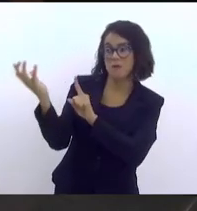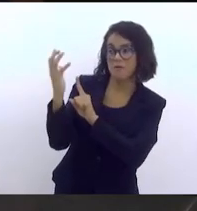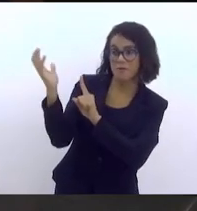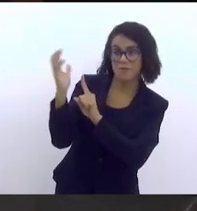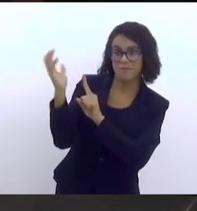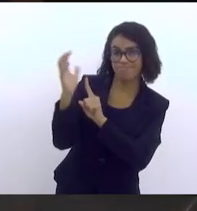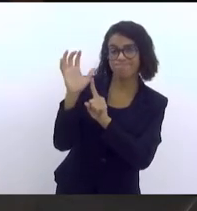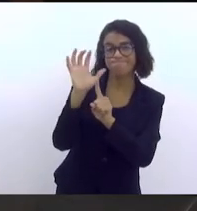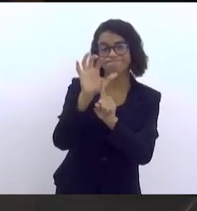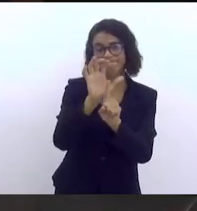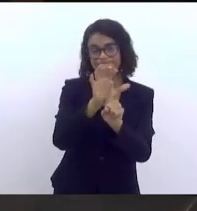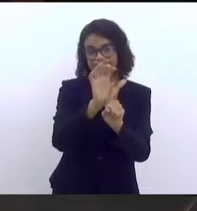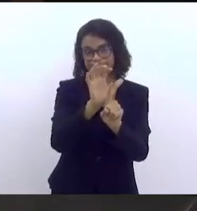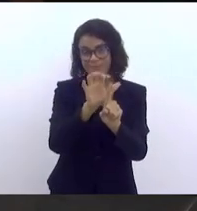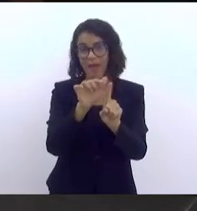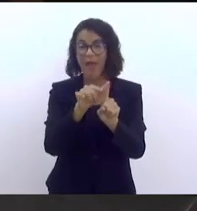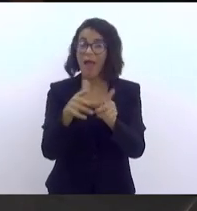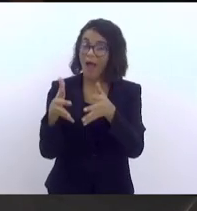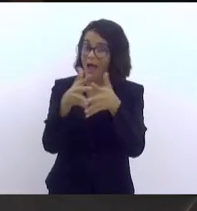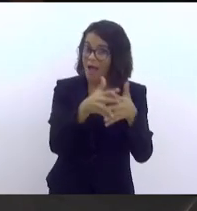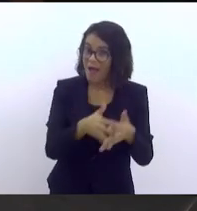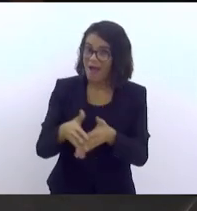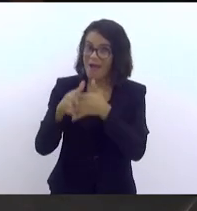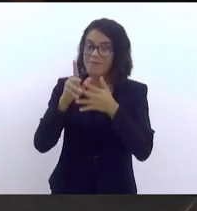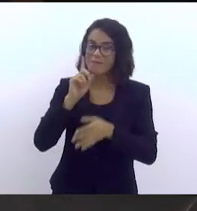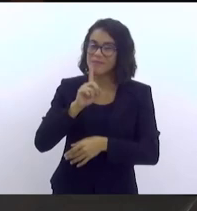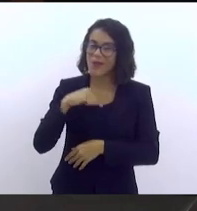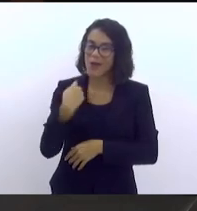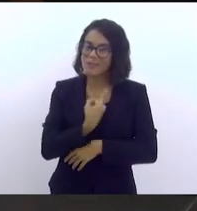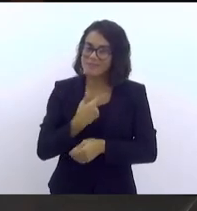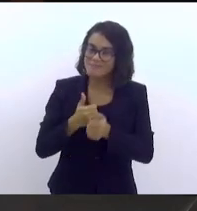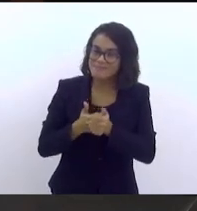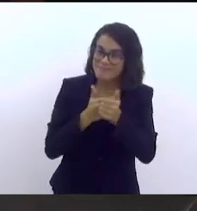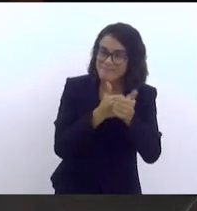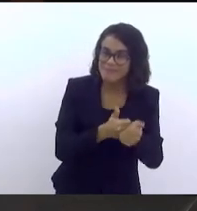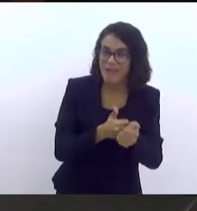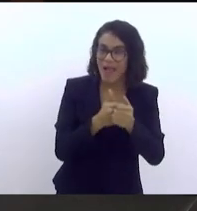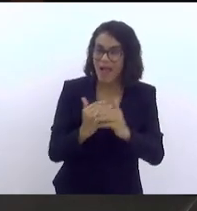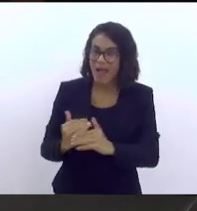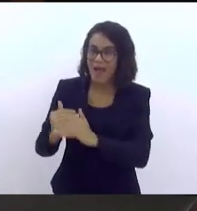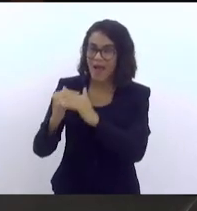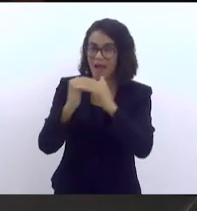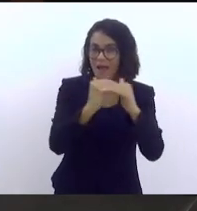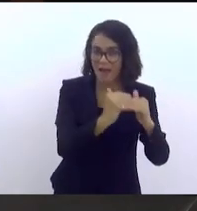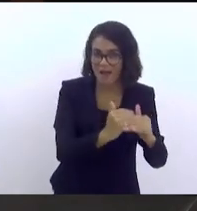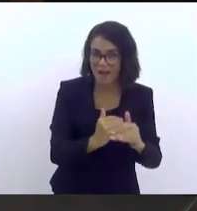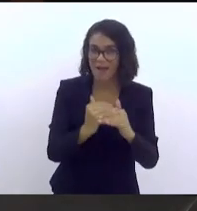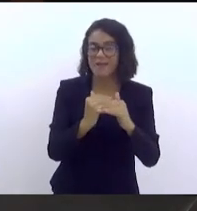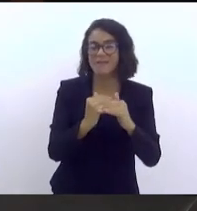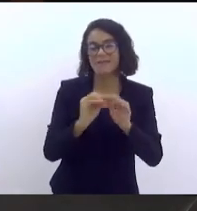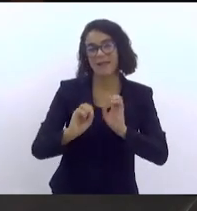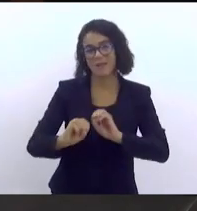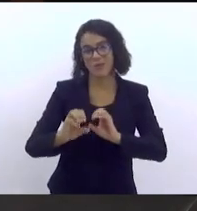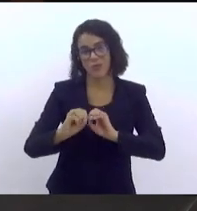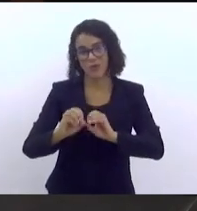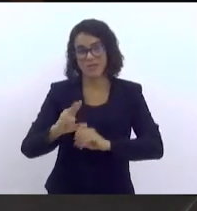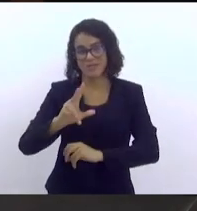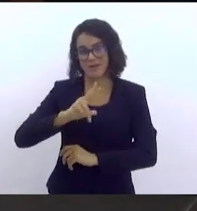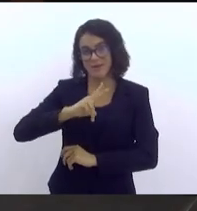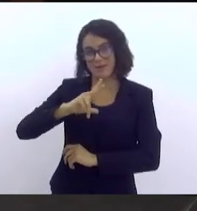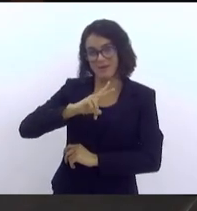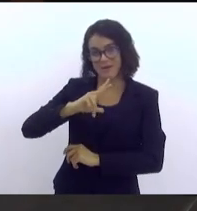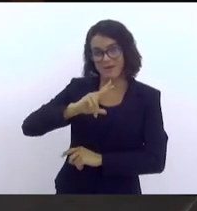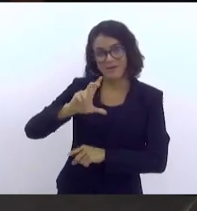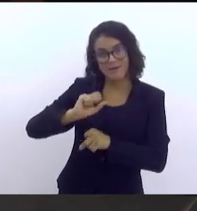né americana estamos acompanhando a padronização da educação privada